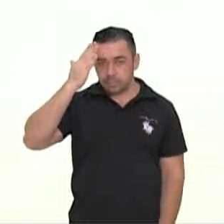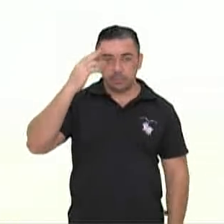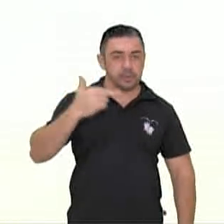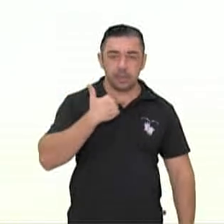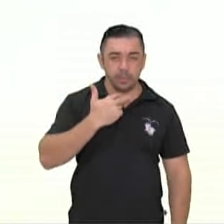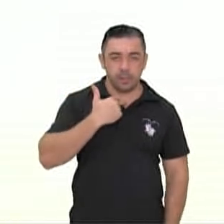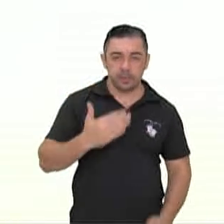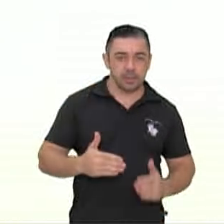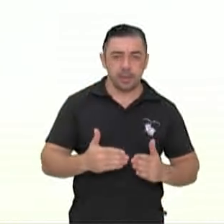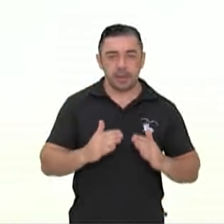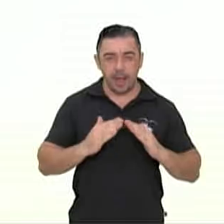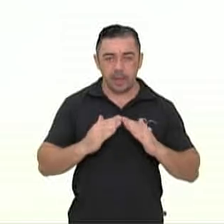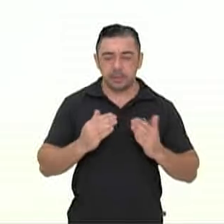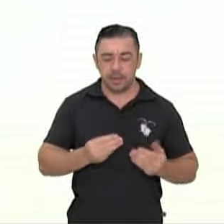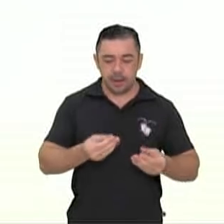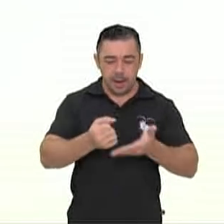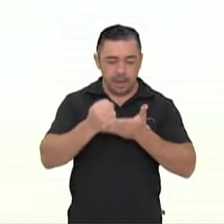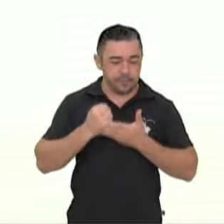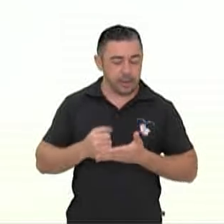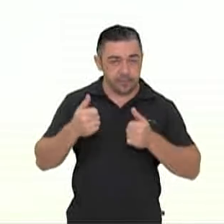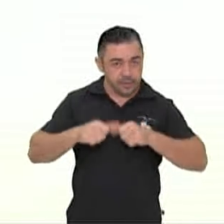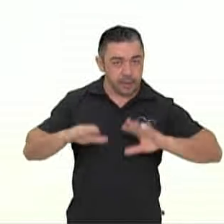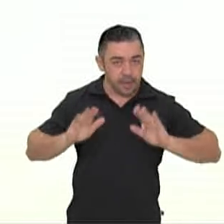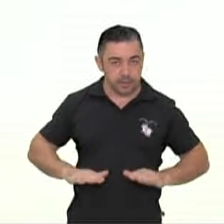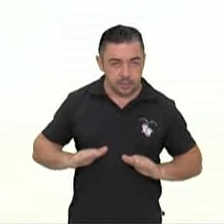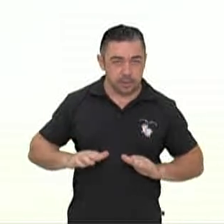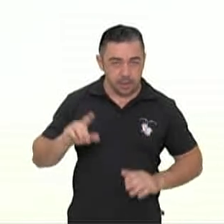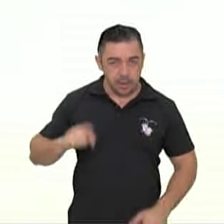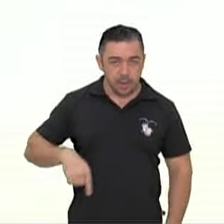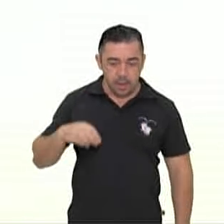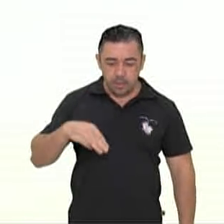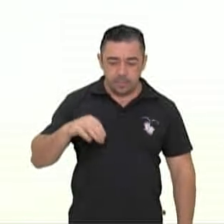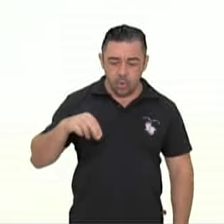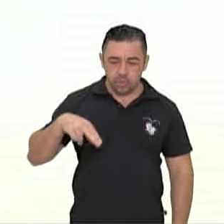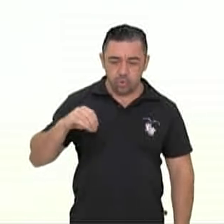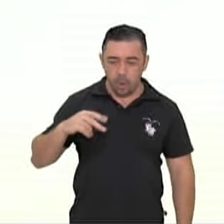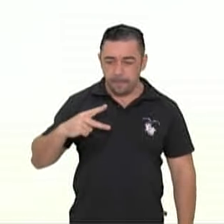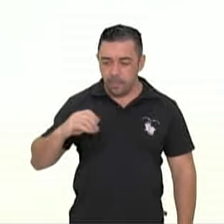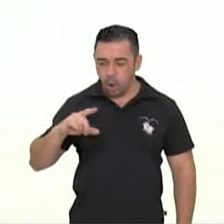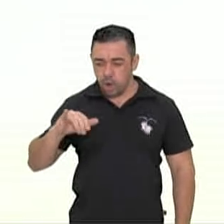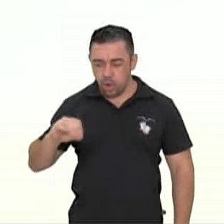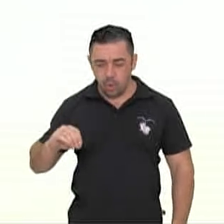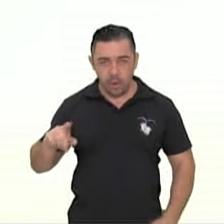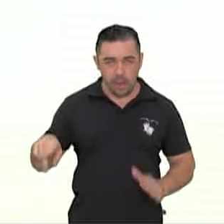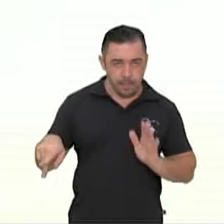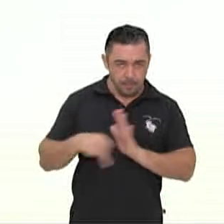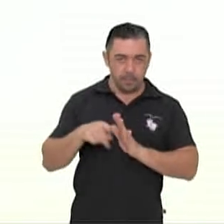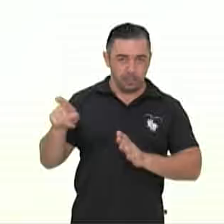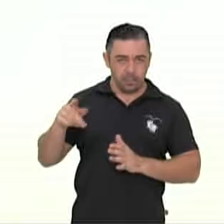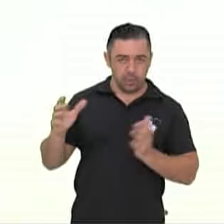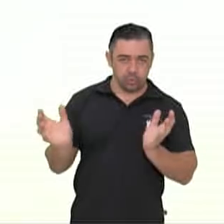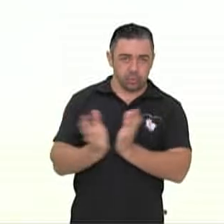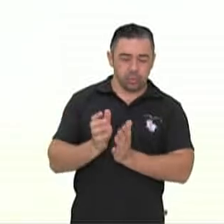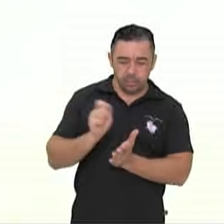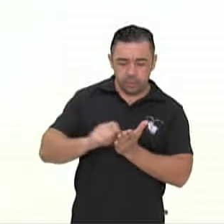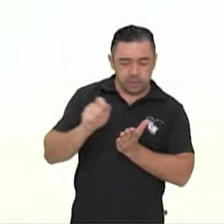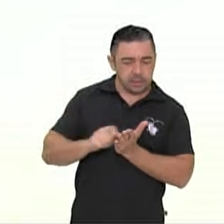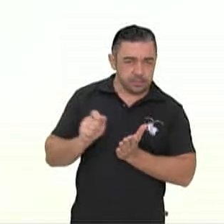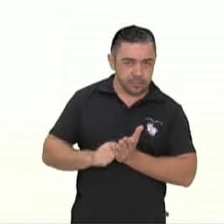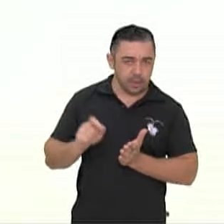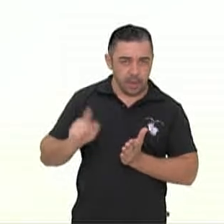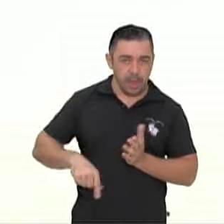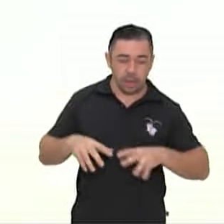levar o livro para sua casa, o livro vai ficar aqui, monopolizado sob o domínio do escritório, né? Da torre